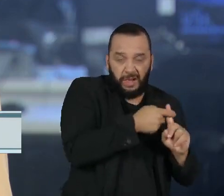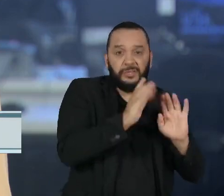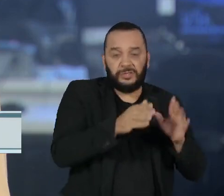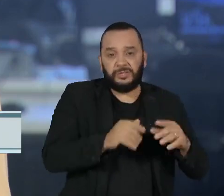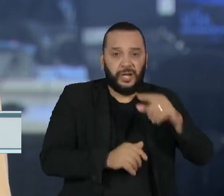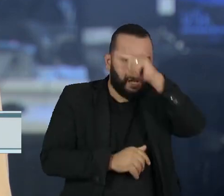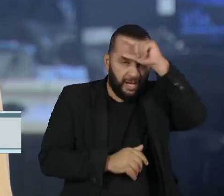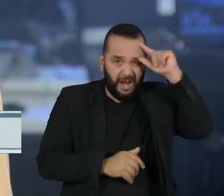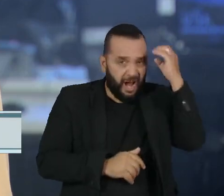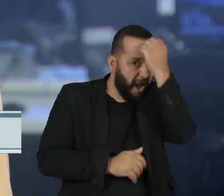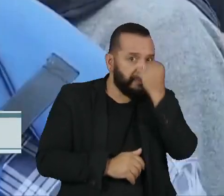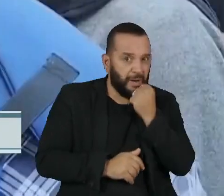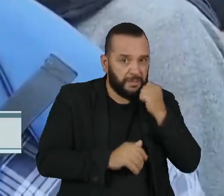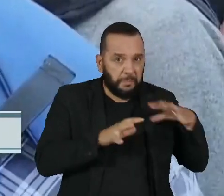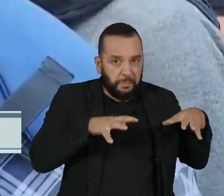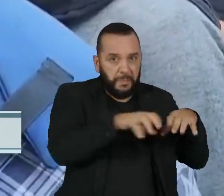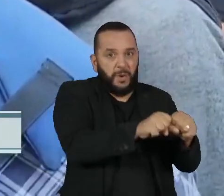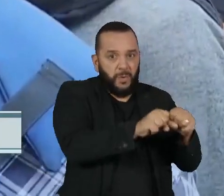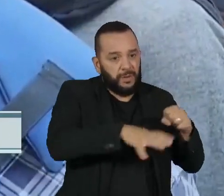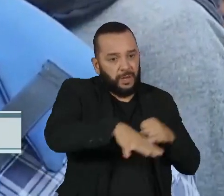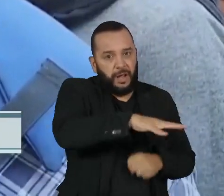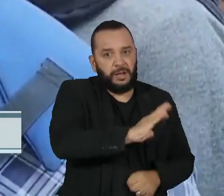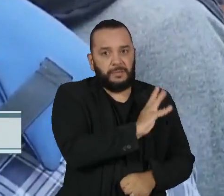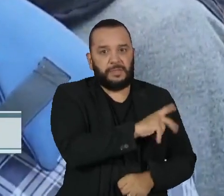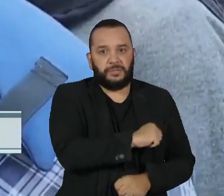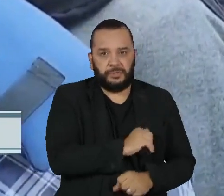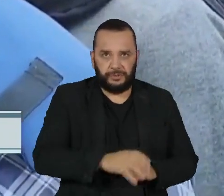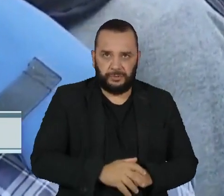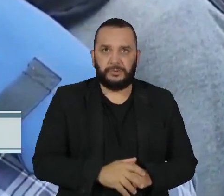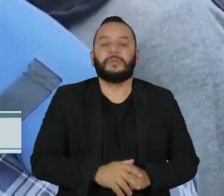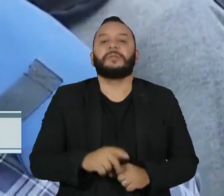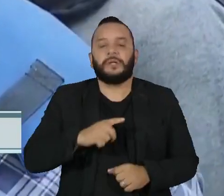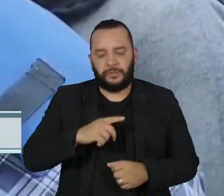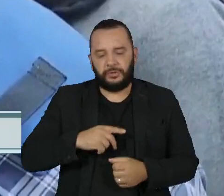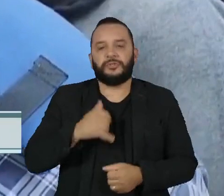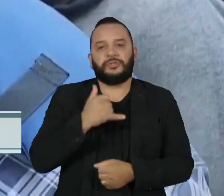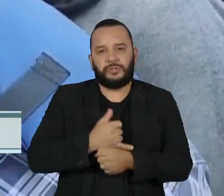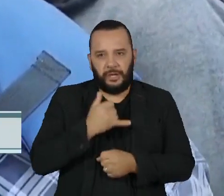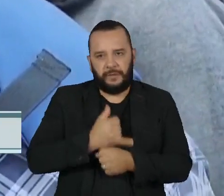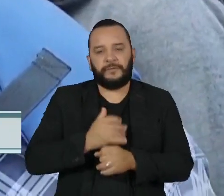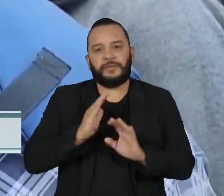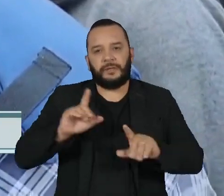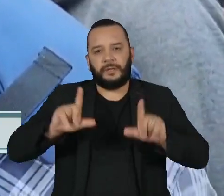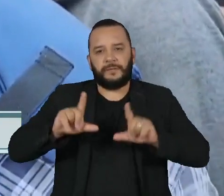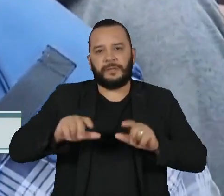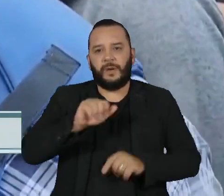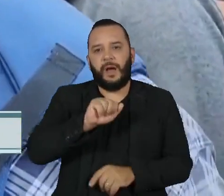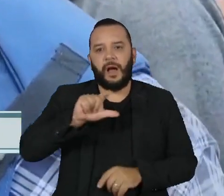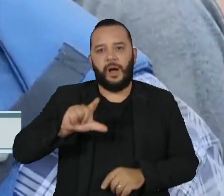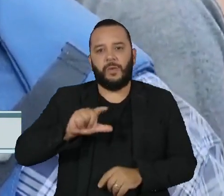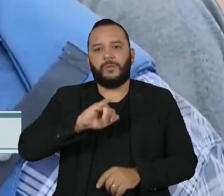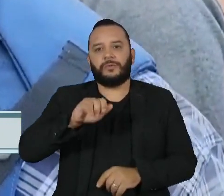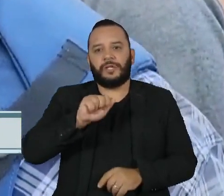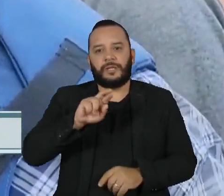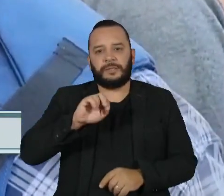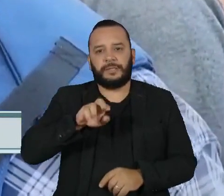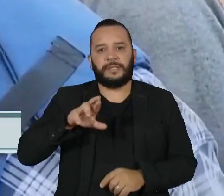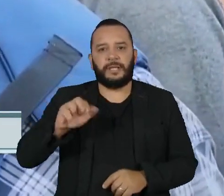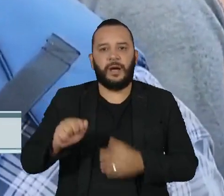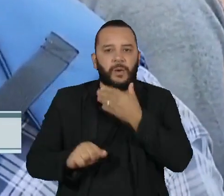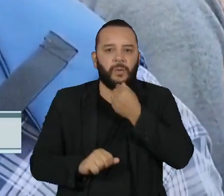nos territórios palestinos o chefe da equipe da TV árabe Al Jazira o jornalista wael